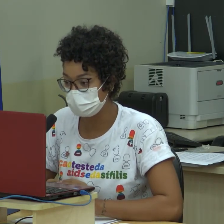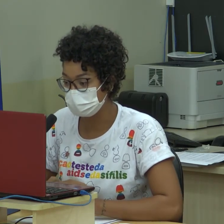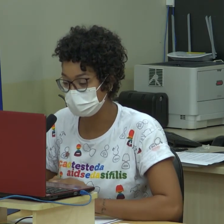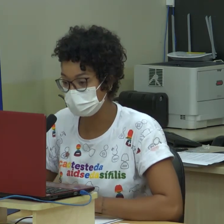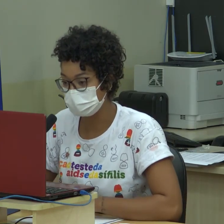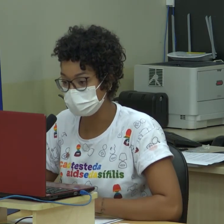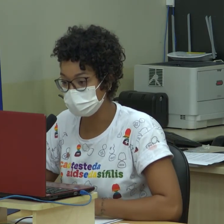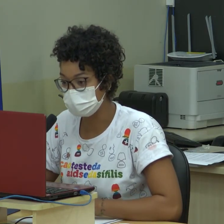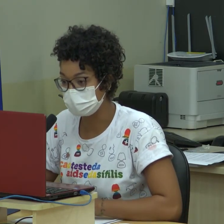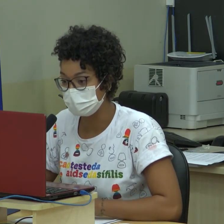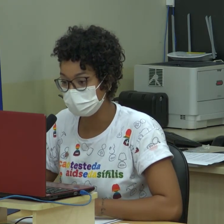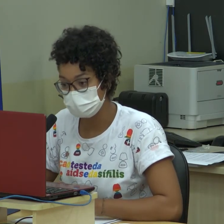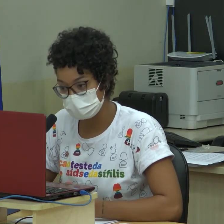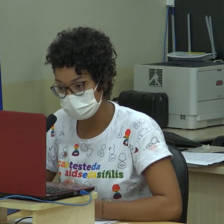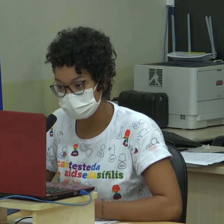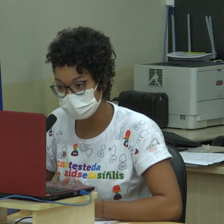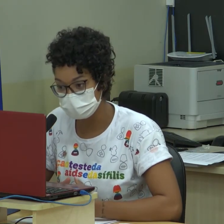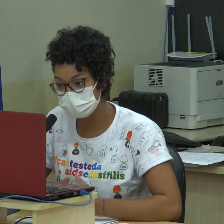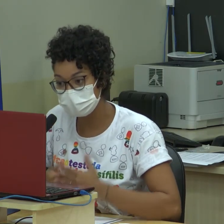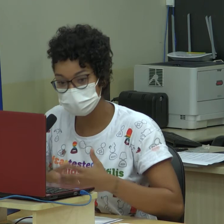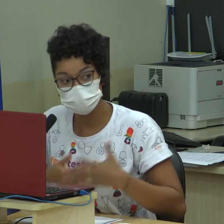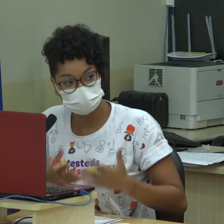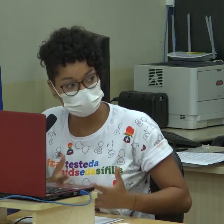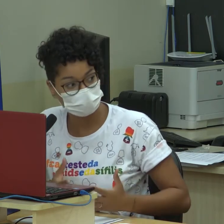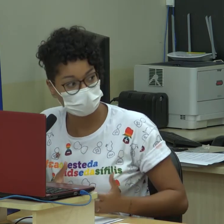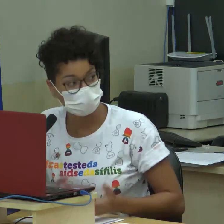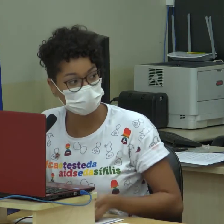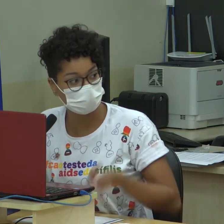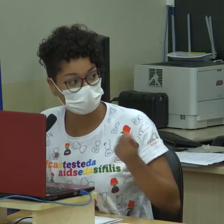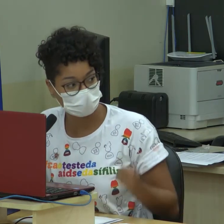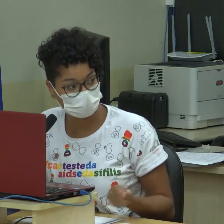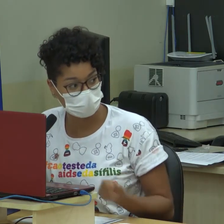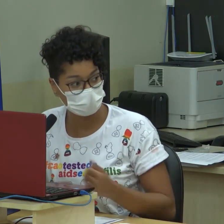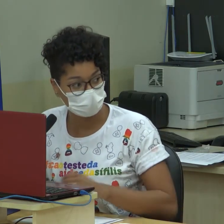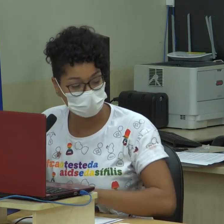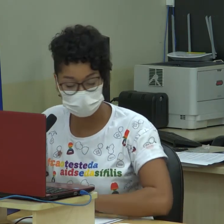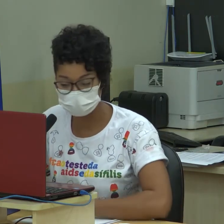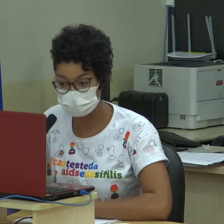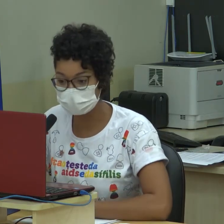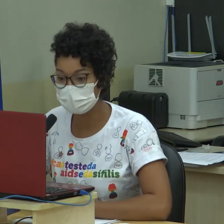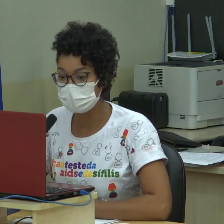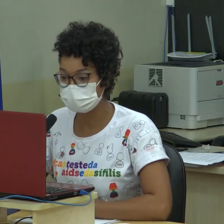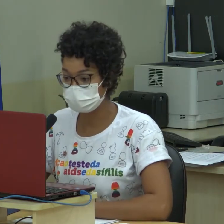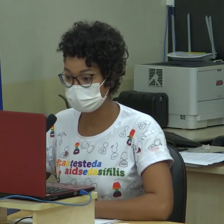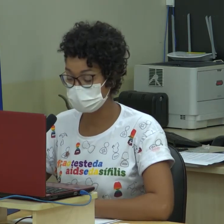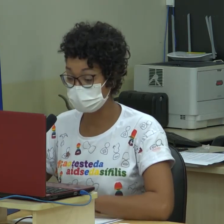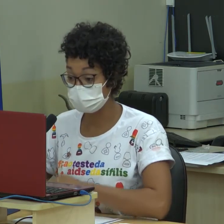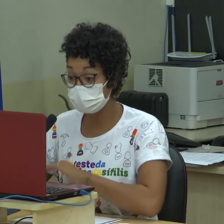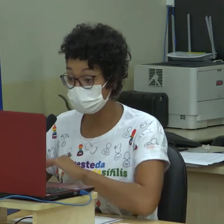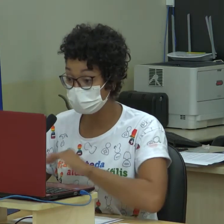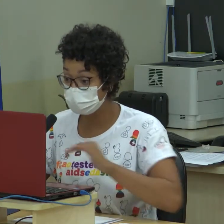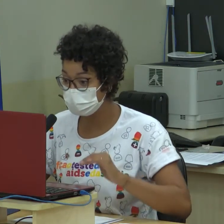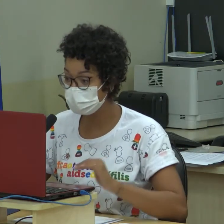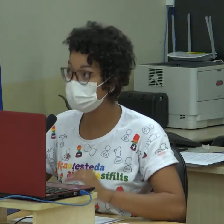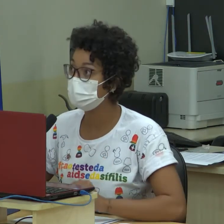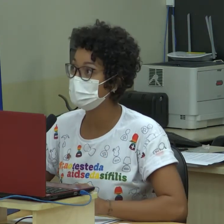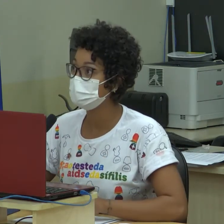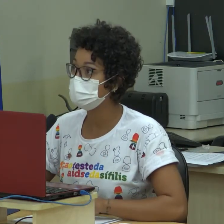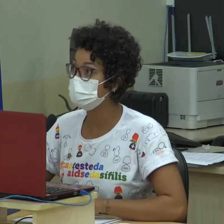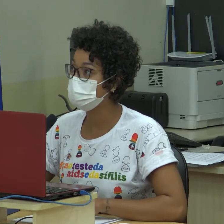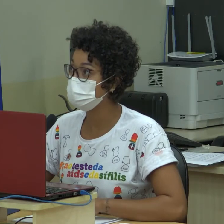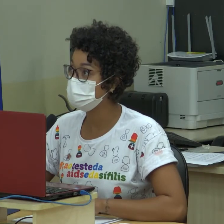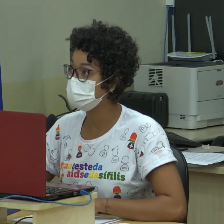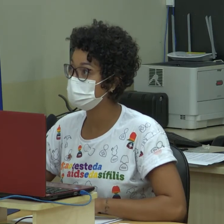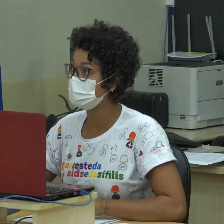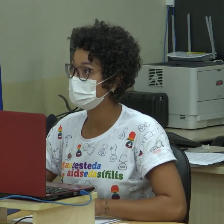pedir para a nossa querida Lúcia fazer as respostas e, caso necessário, convocar alguém para complementar as respostas. Fazer a leitura única